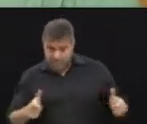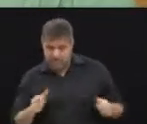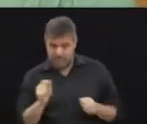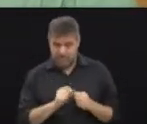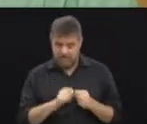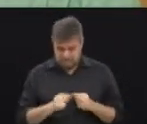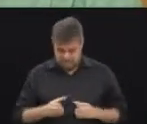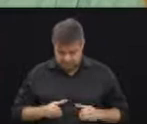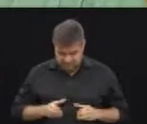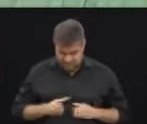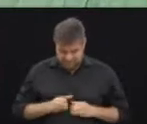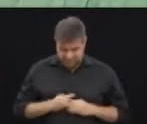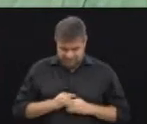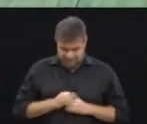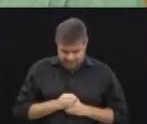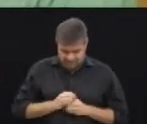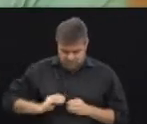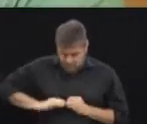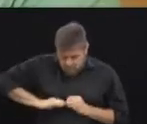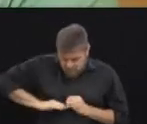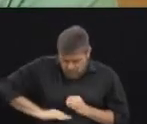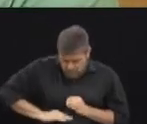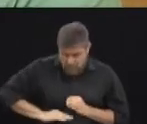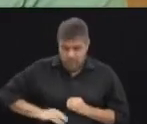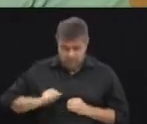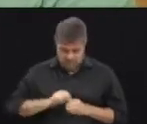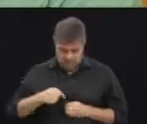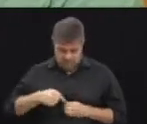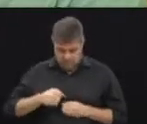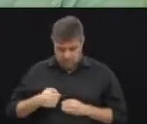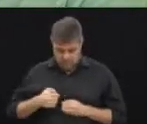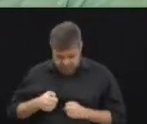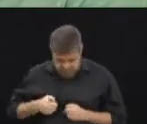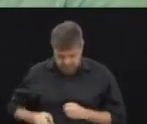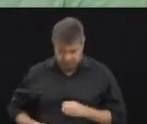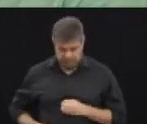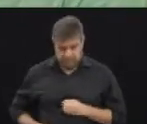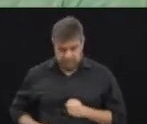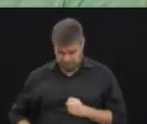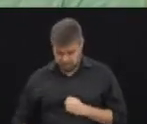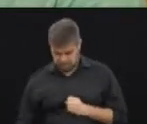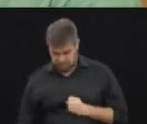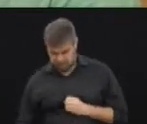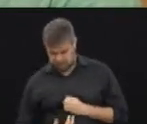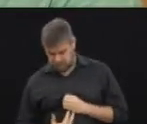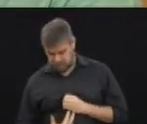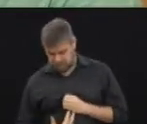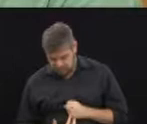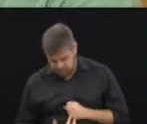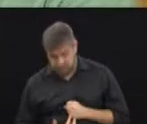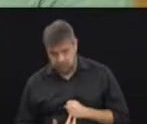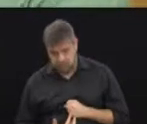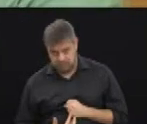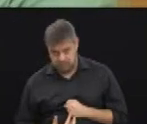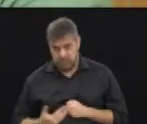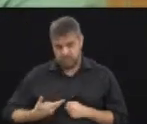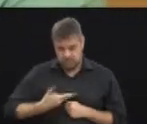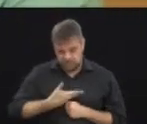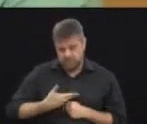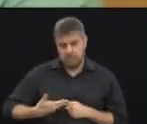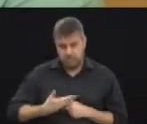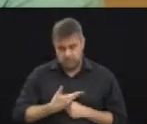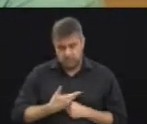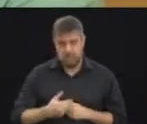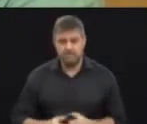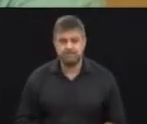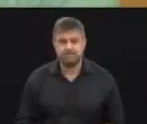vai corrigir essa hérnia de hiato e você vai fazer uma válvula anti-refluxo entre o estômago e o esôfago para que ele